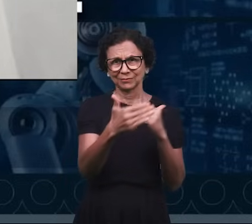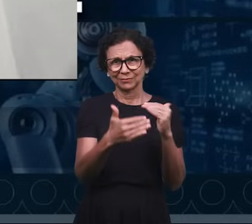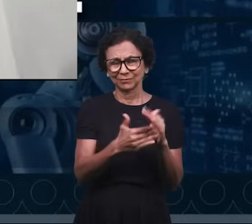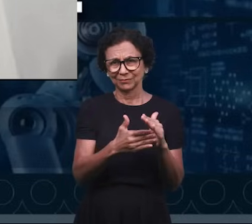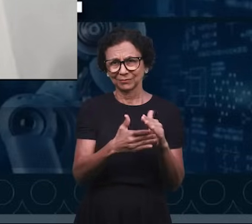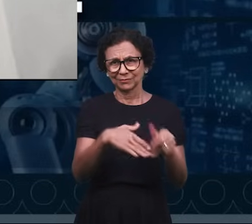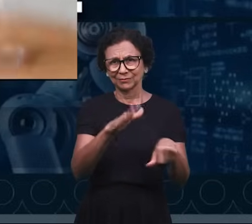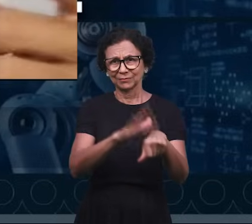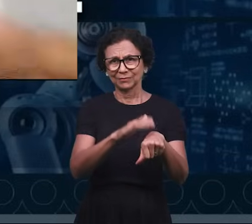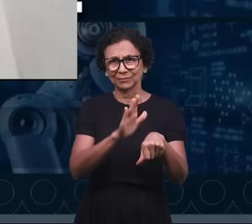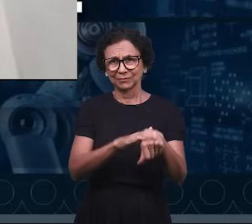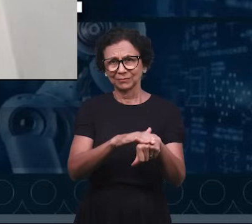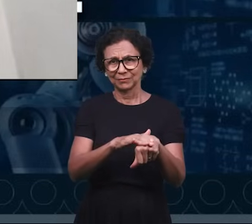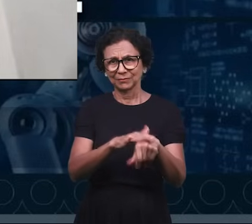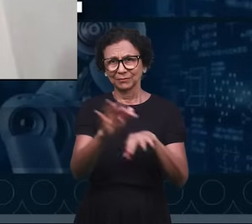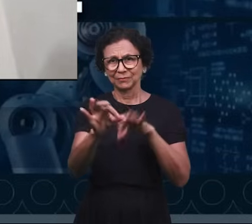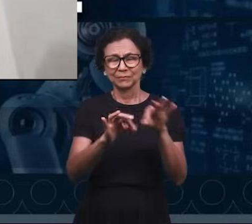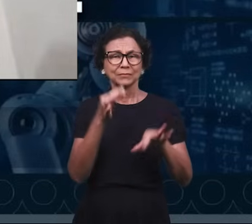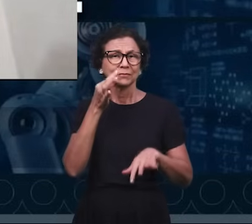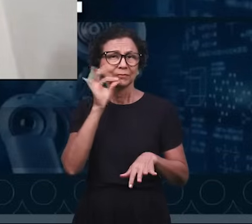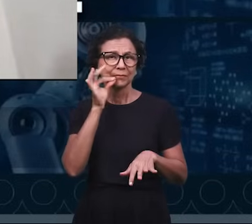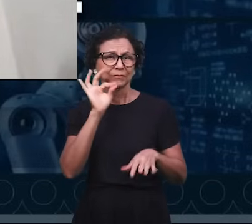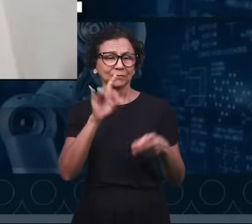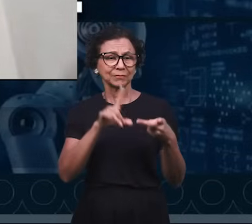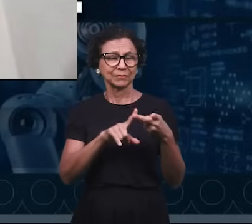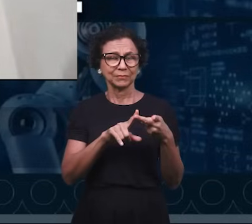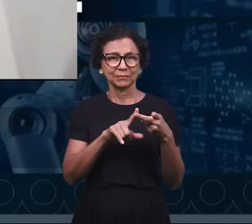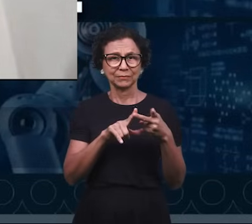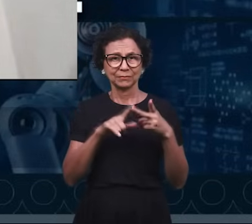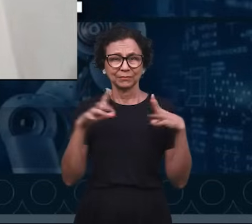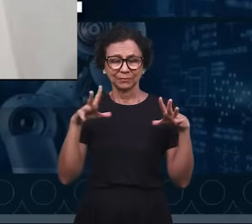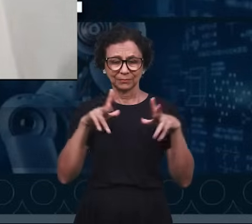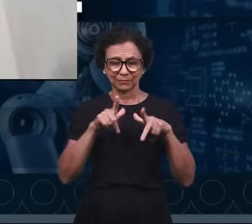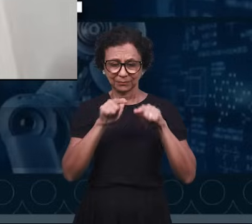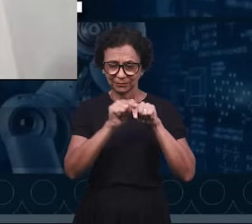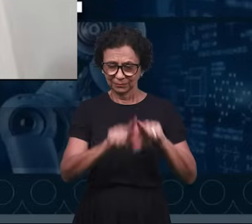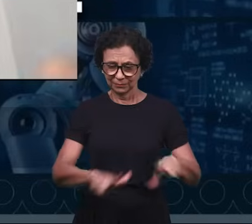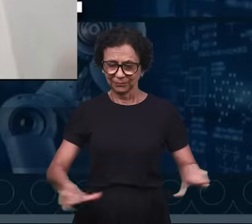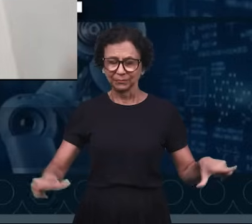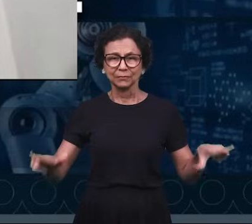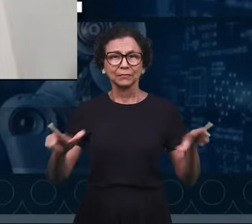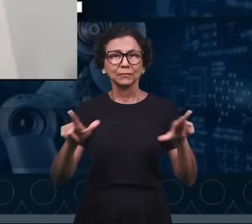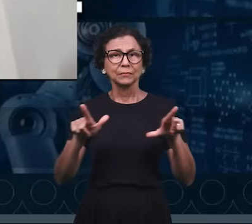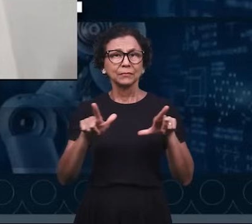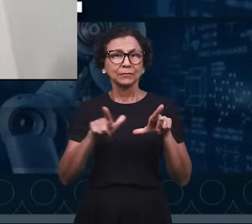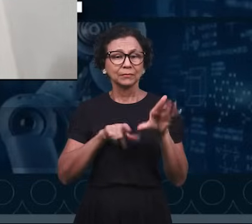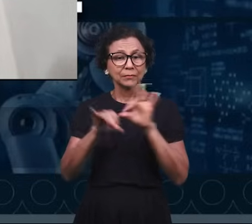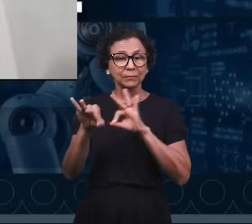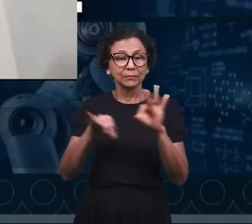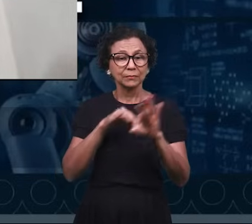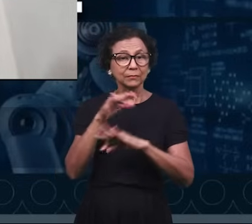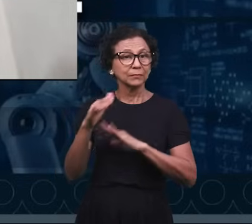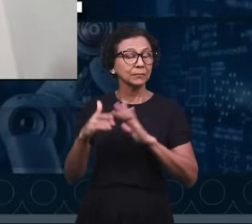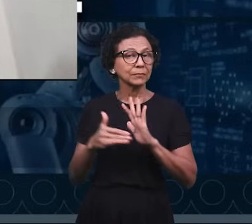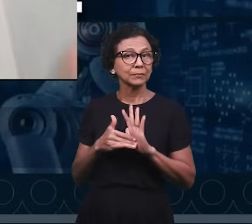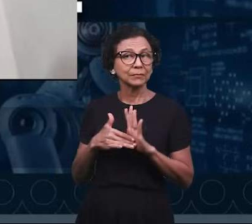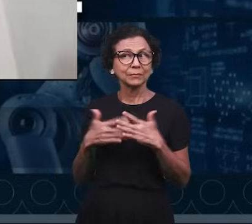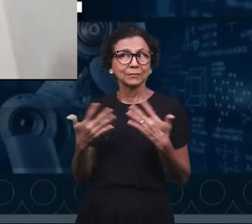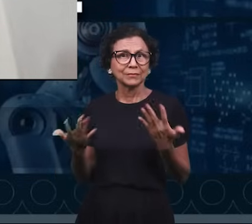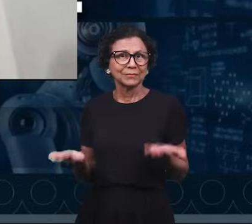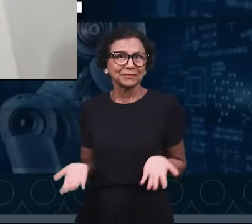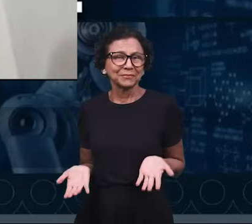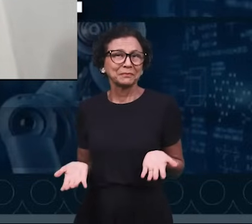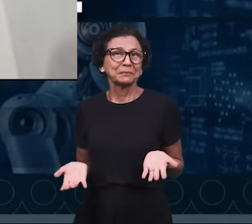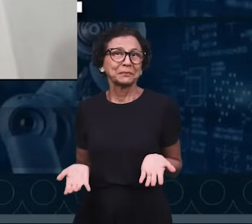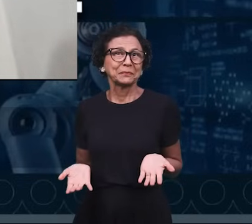café, que ela arrume a nossa cama, que ela limpe, né, o nosso chão, que ela dirija para a gente. Ou seja, o homem